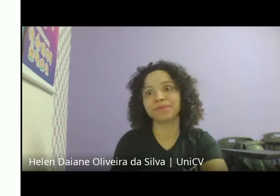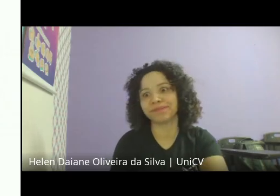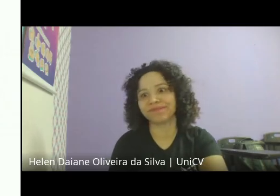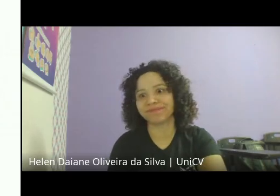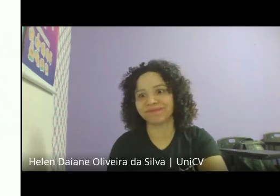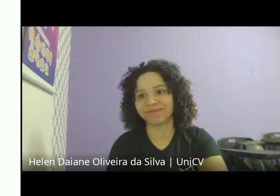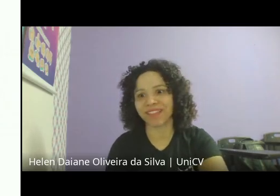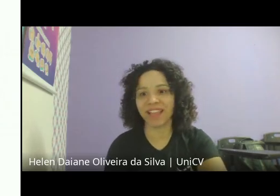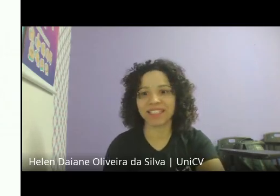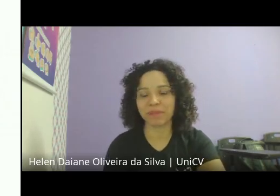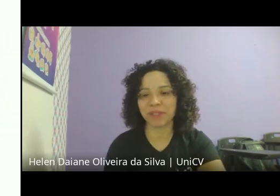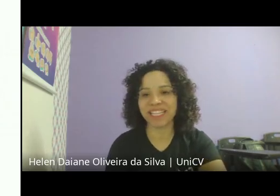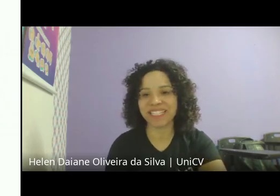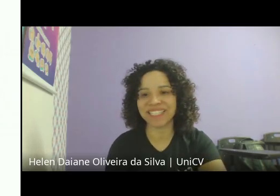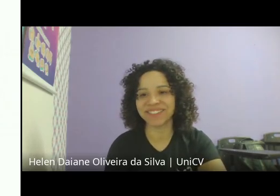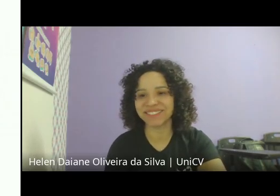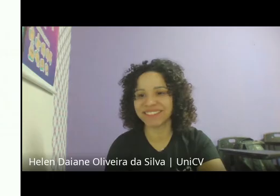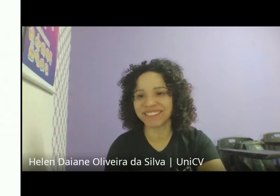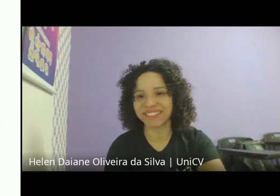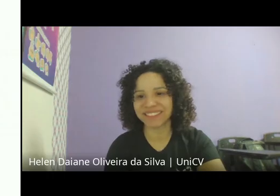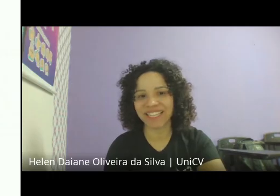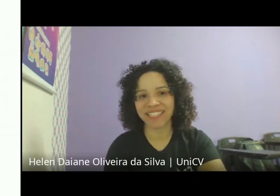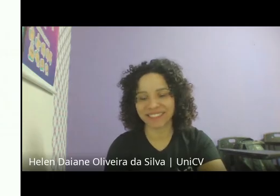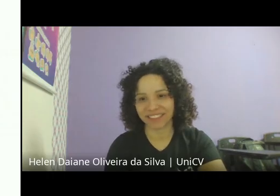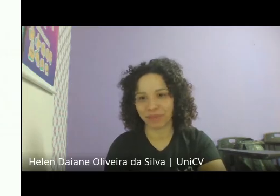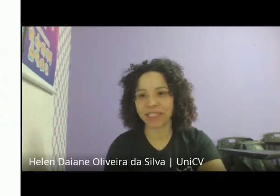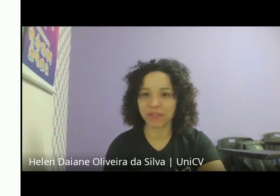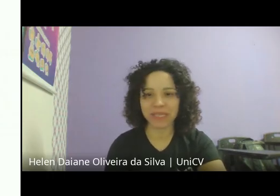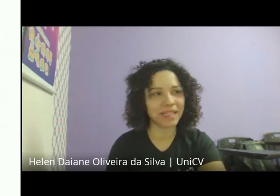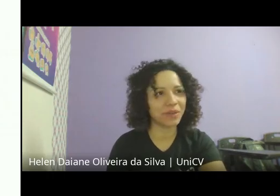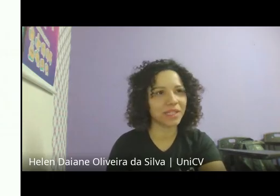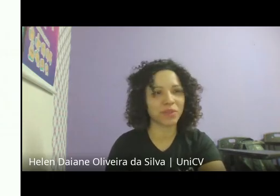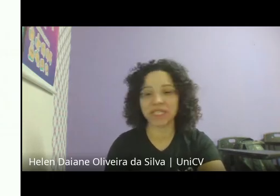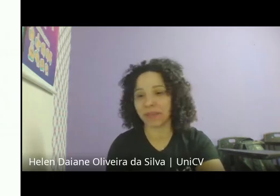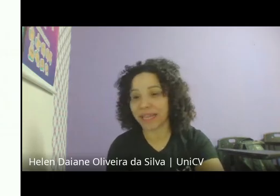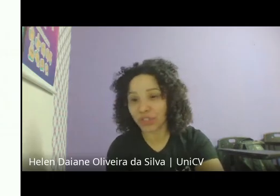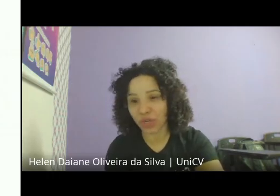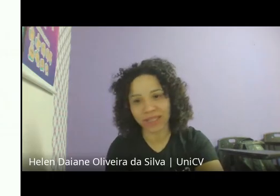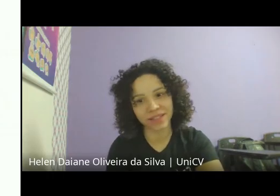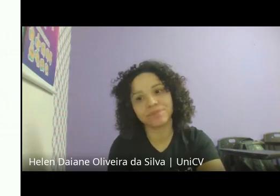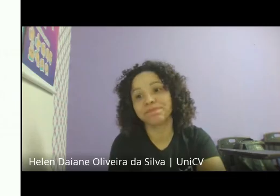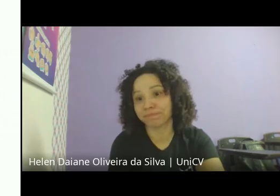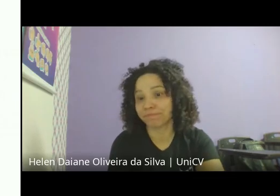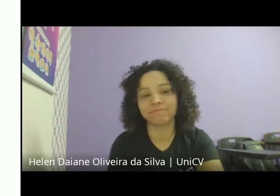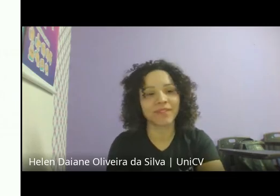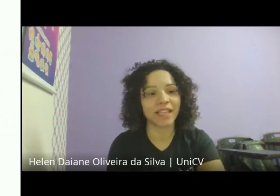olhando, né? Às vezes a pessoa ri, você ri junto. Pensa vocês lá nos Estados Unidos sem saber nada de